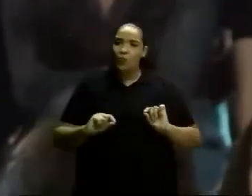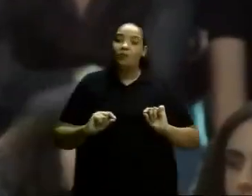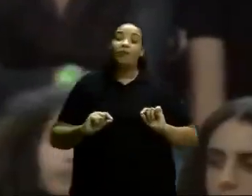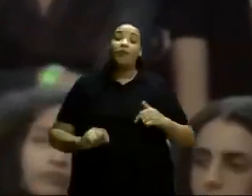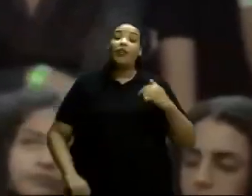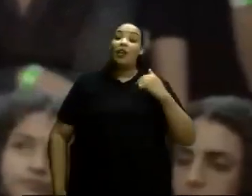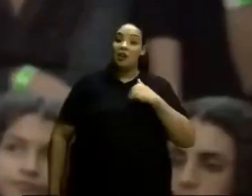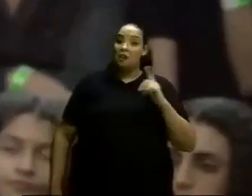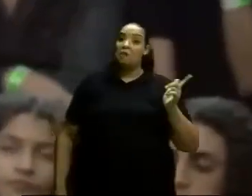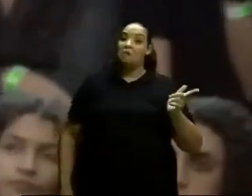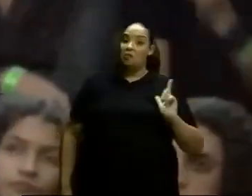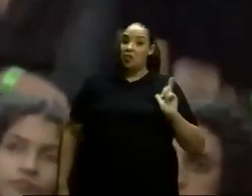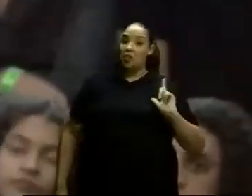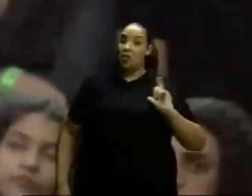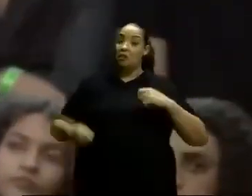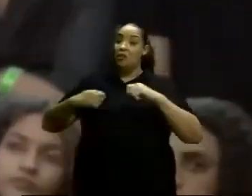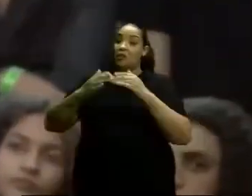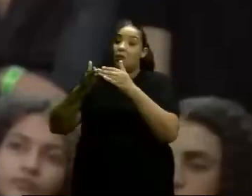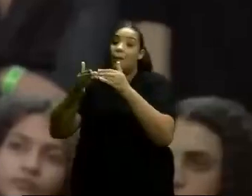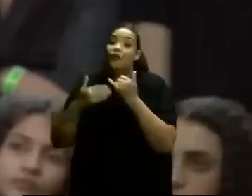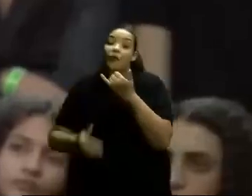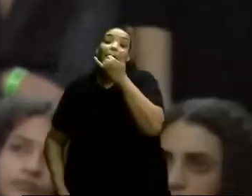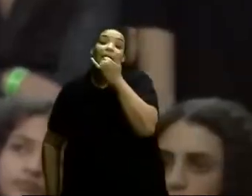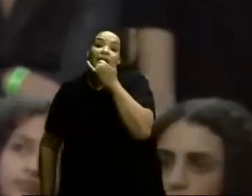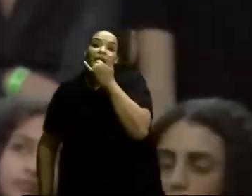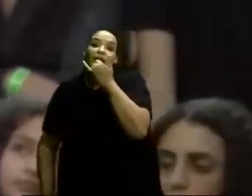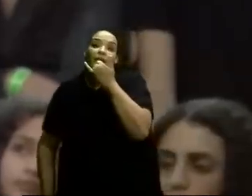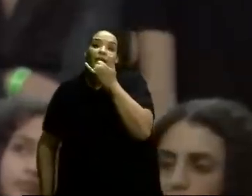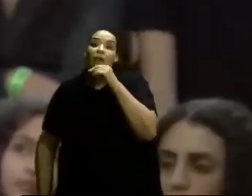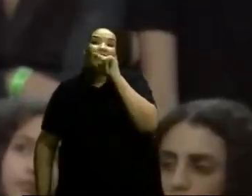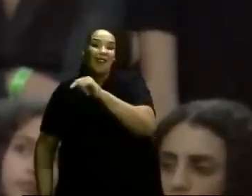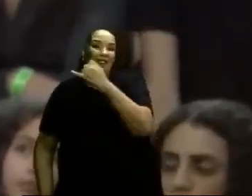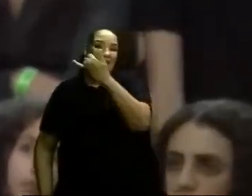Quando eu tenho que pedir perdão para alguém que foi o meu ofensor,